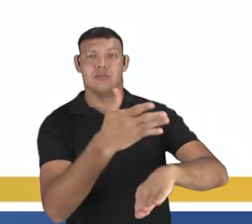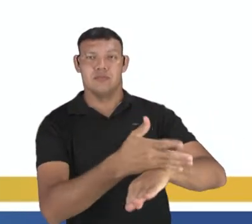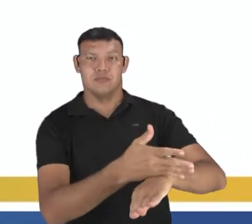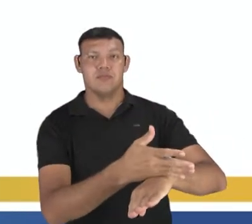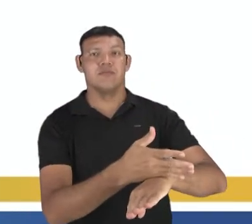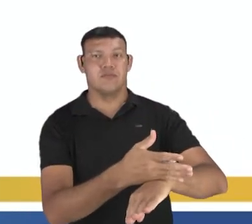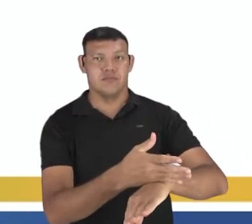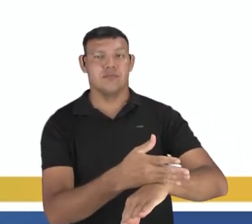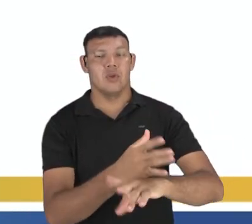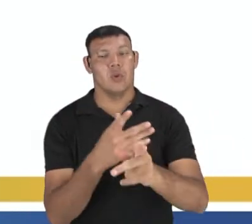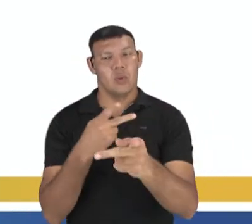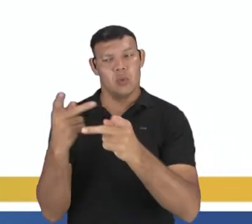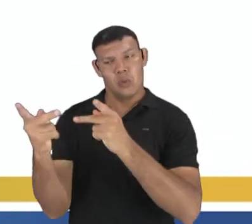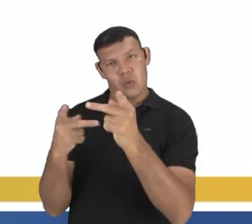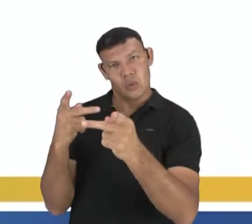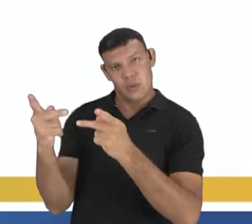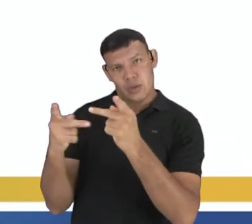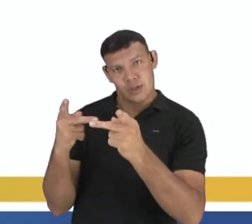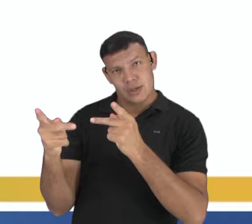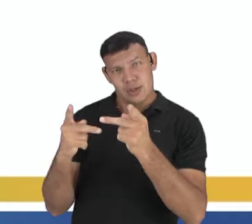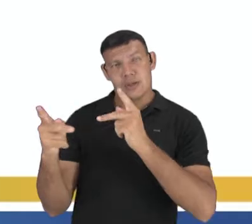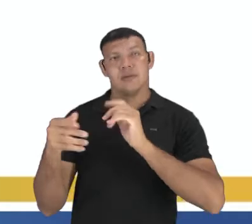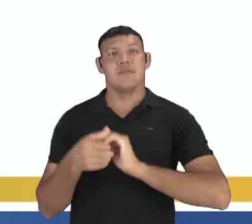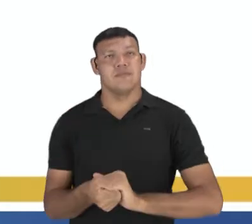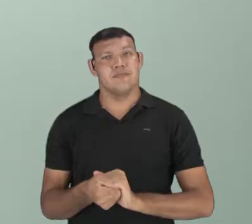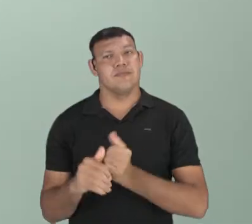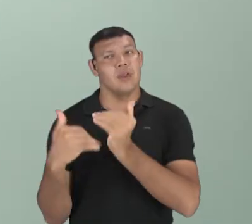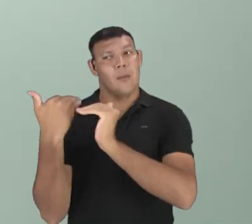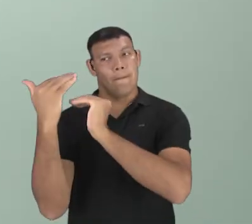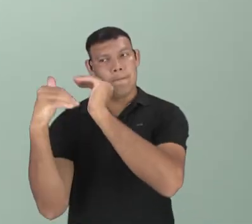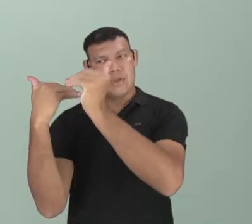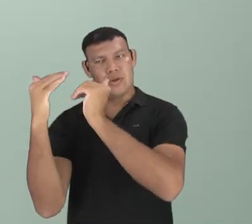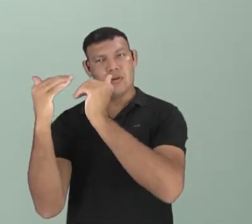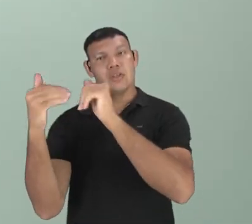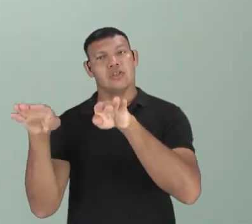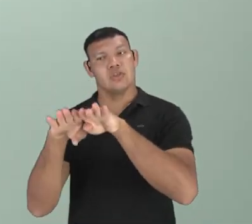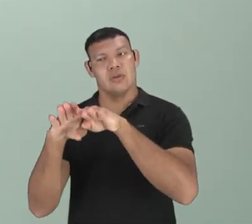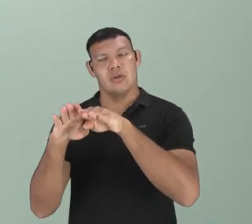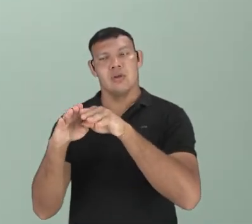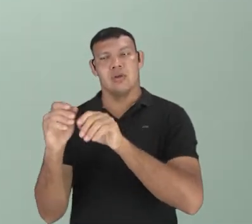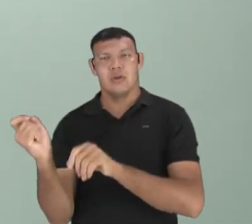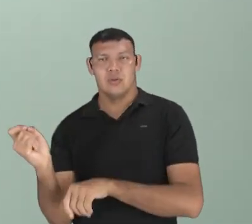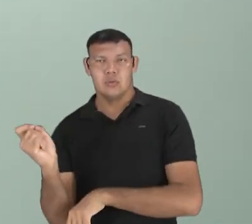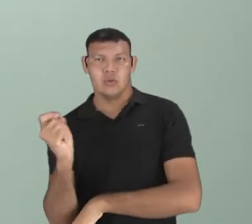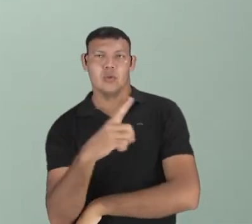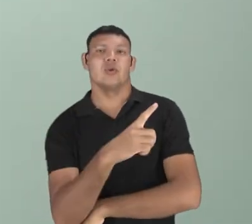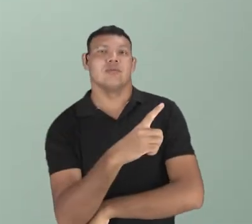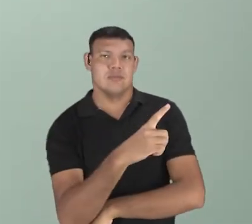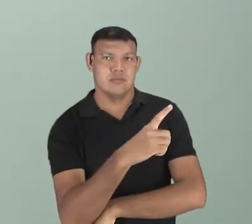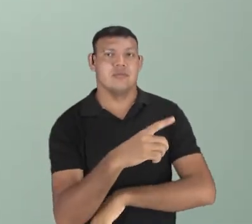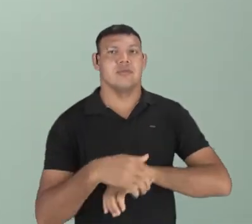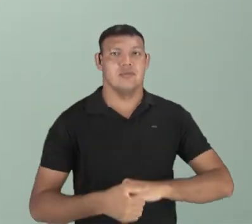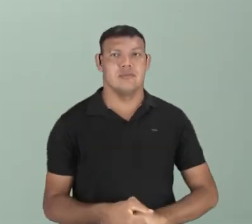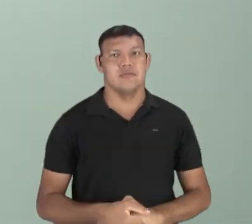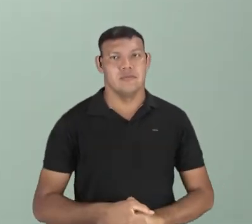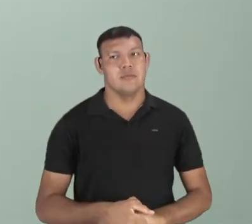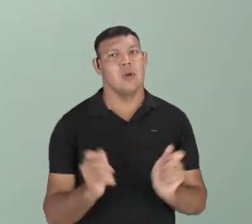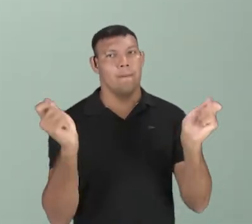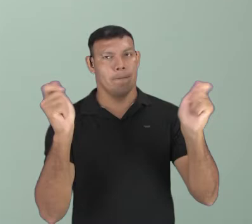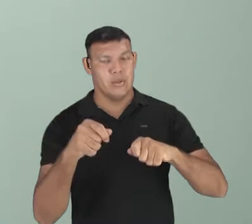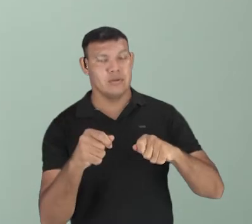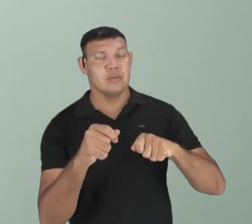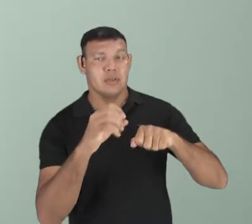um projeto, o progresso e a evolução da humanidade através do conhecimento, as luzes